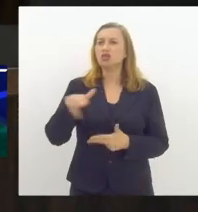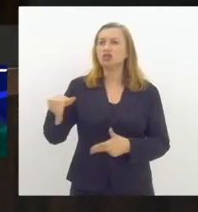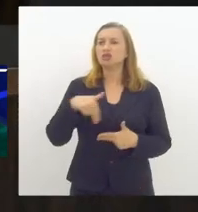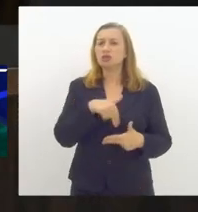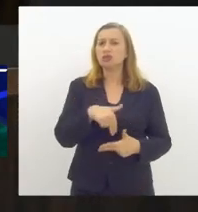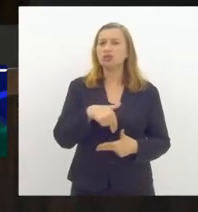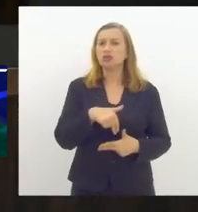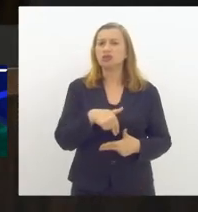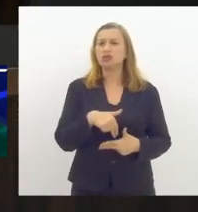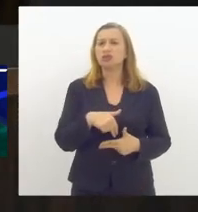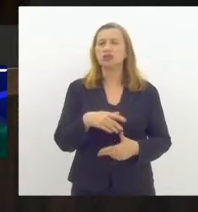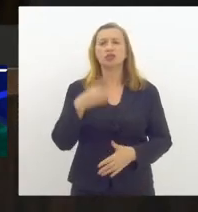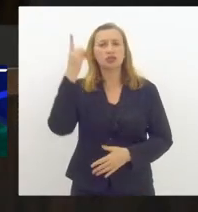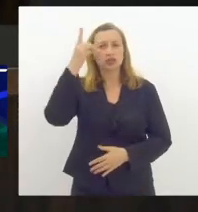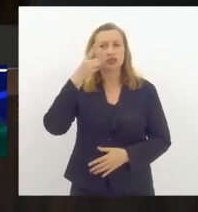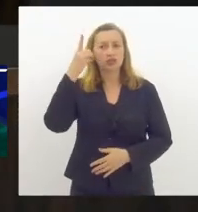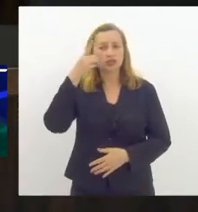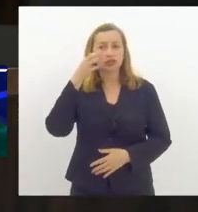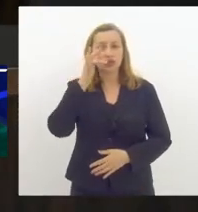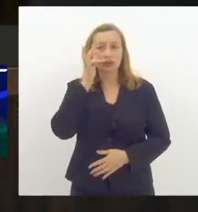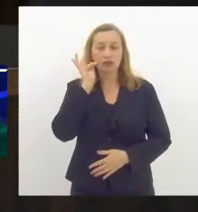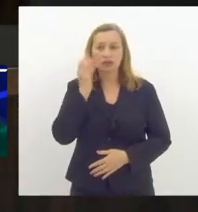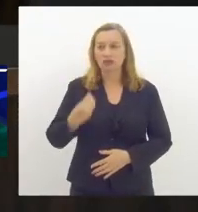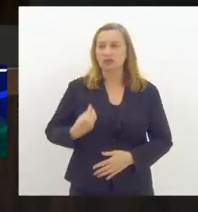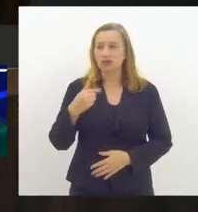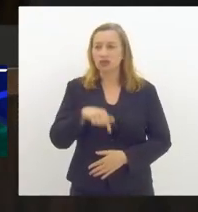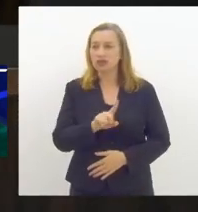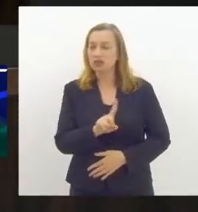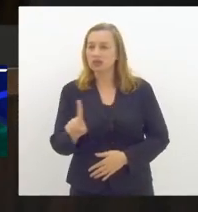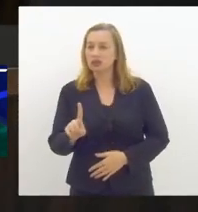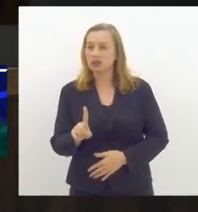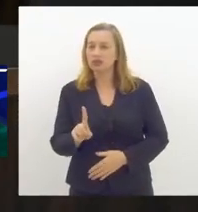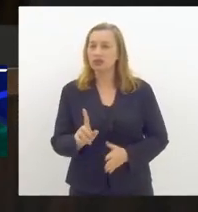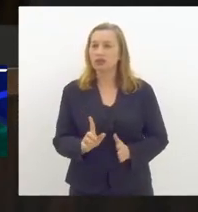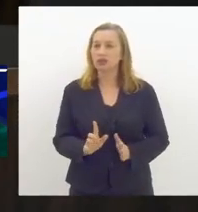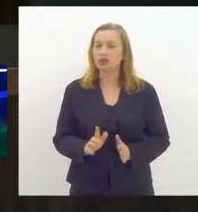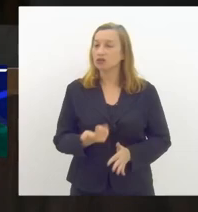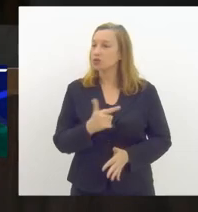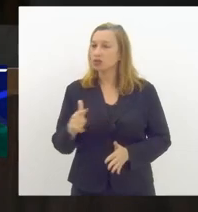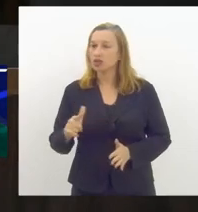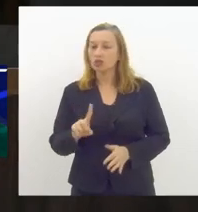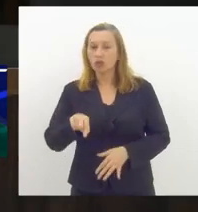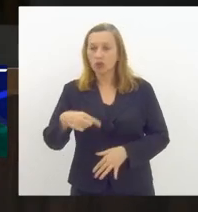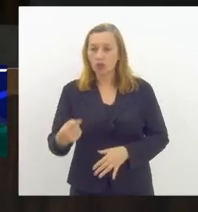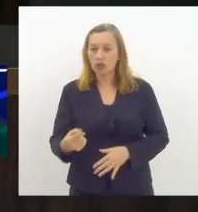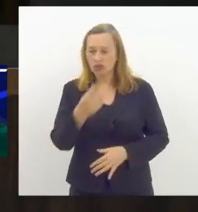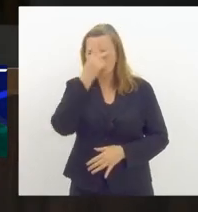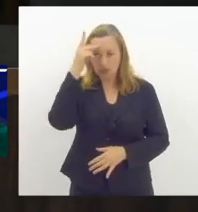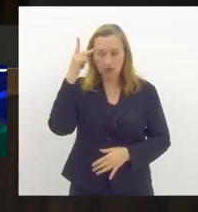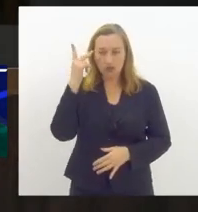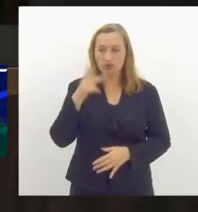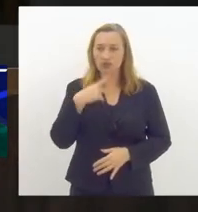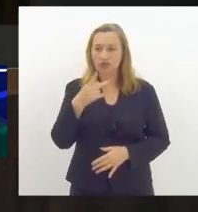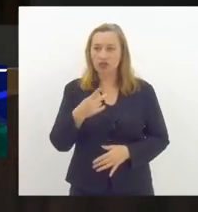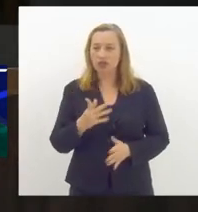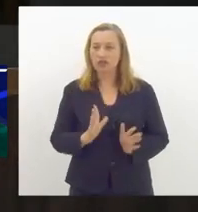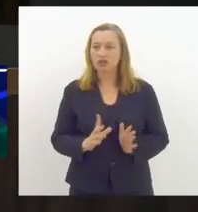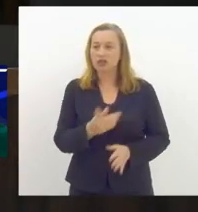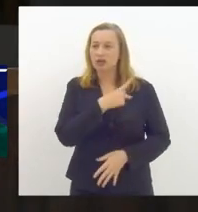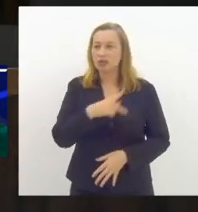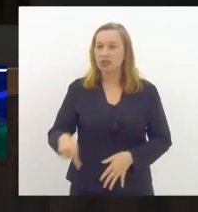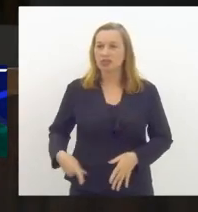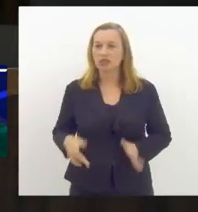inscrito o norte Deputado Flávio serafini não se encontrando o presente e não havendo mais oradores inscritos a